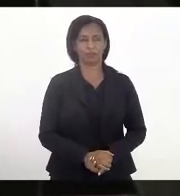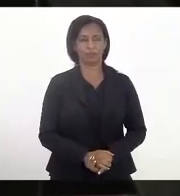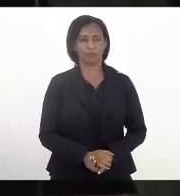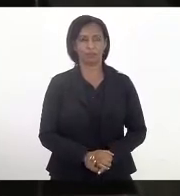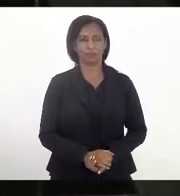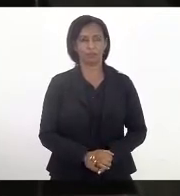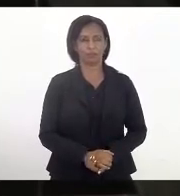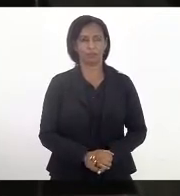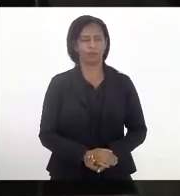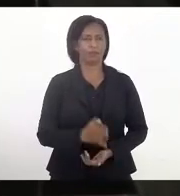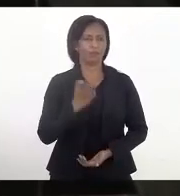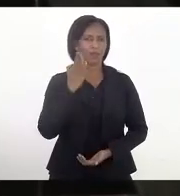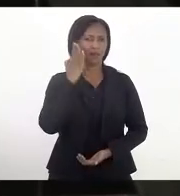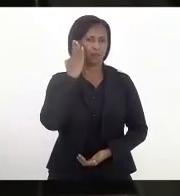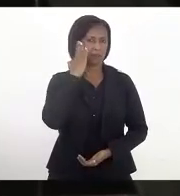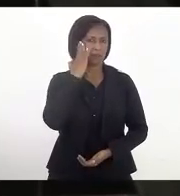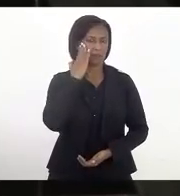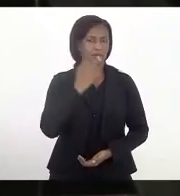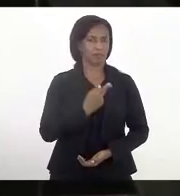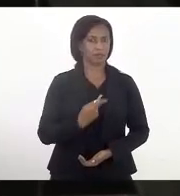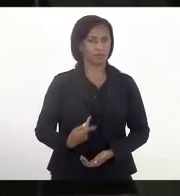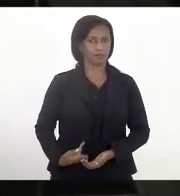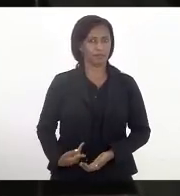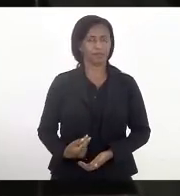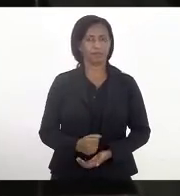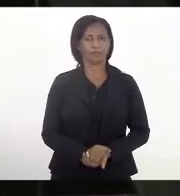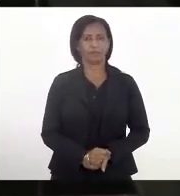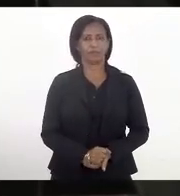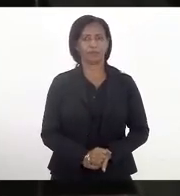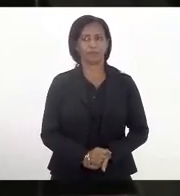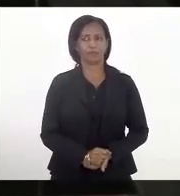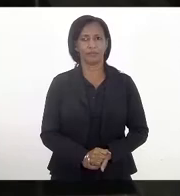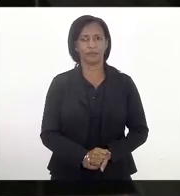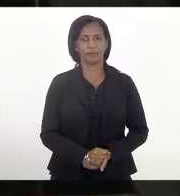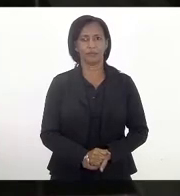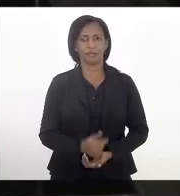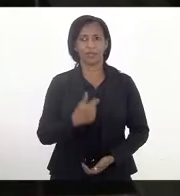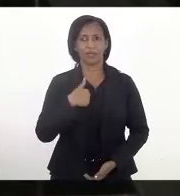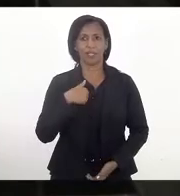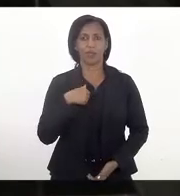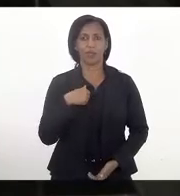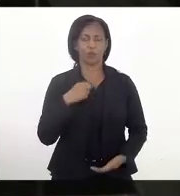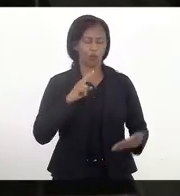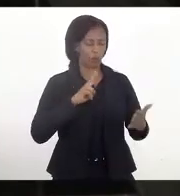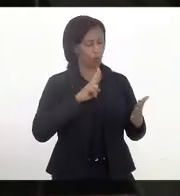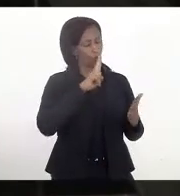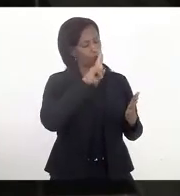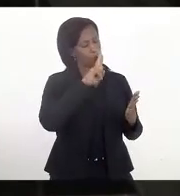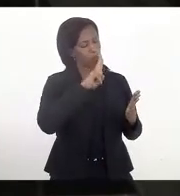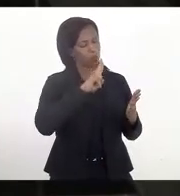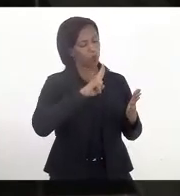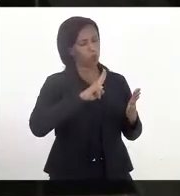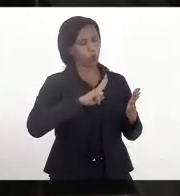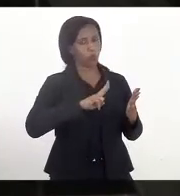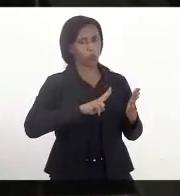quem sabe vossa excelência que eu sou um leitor